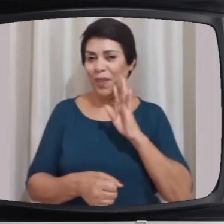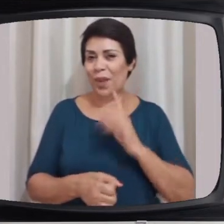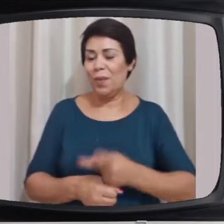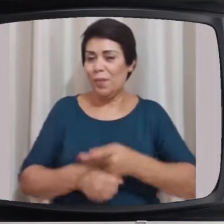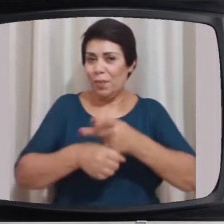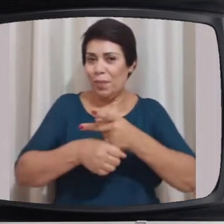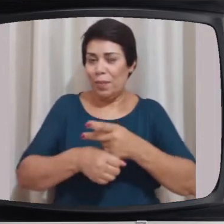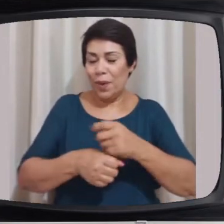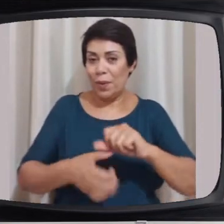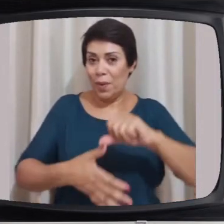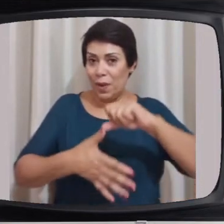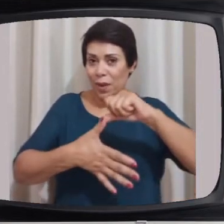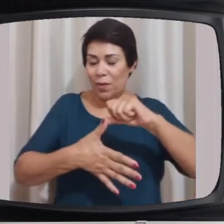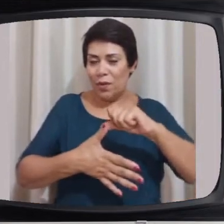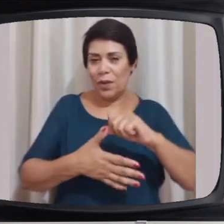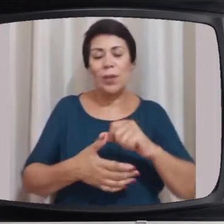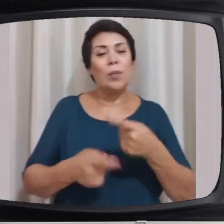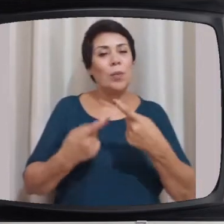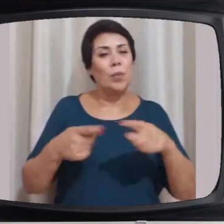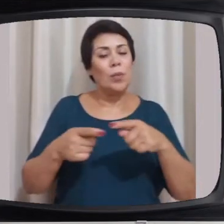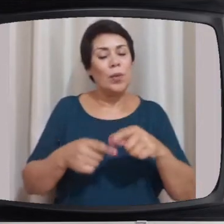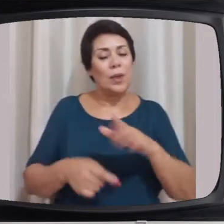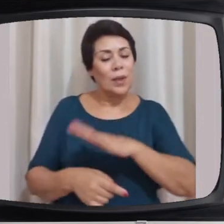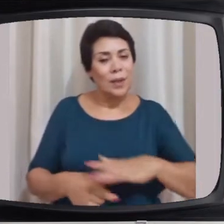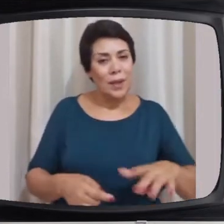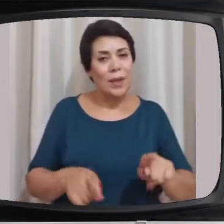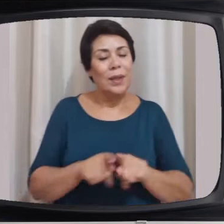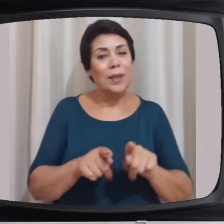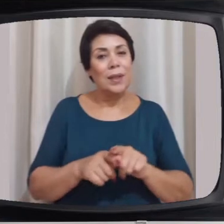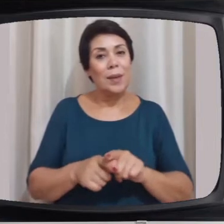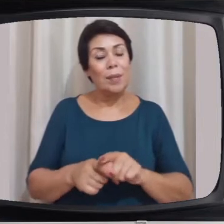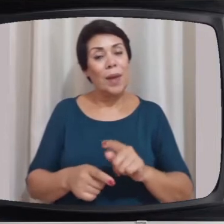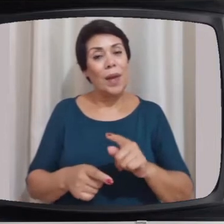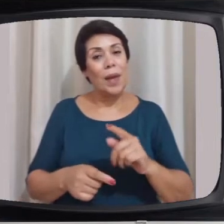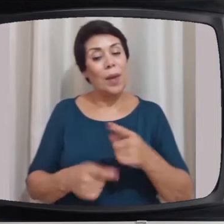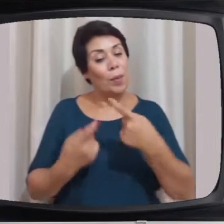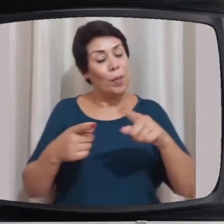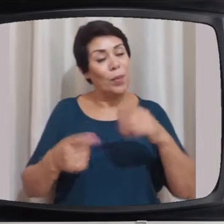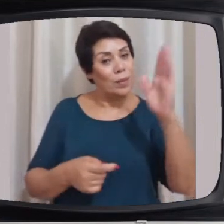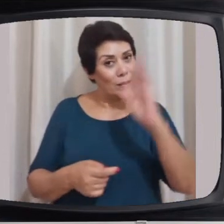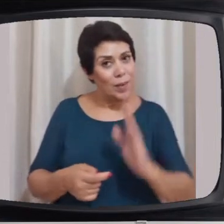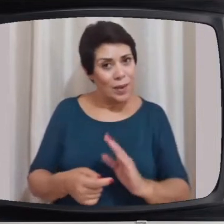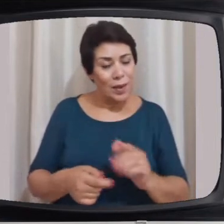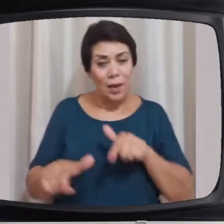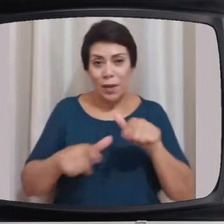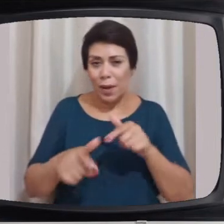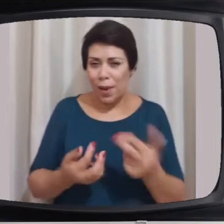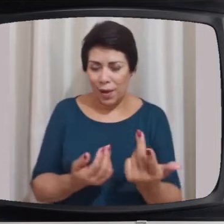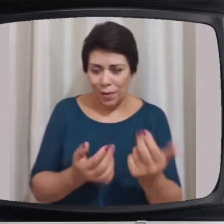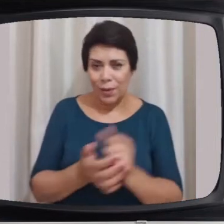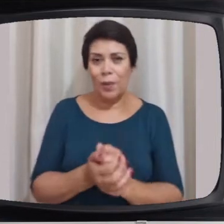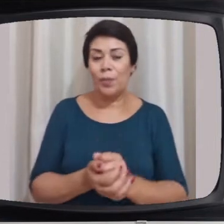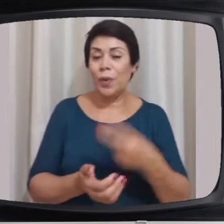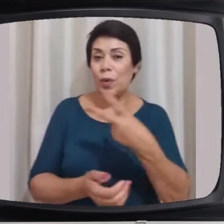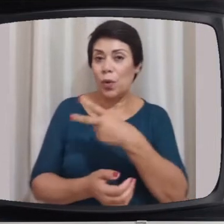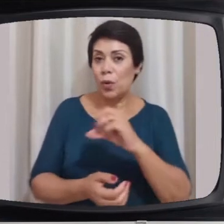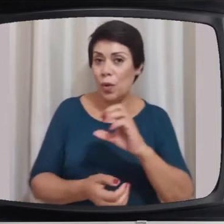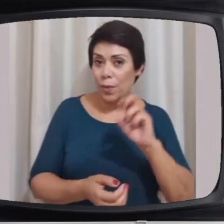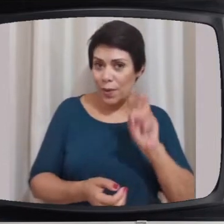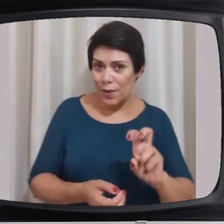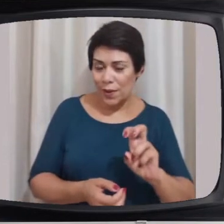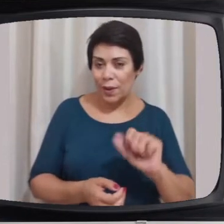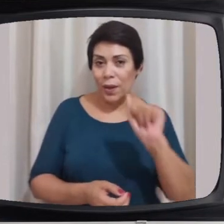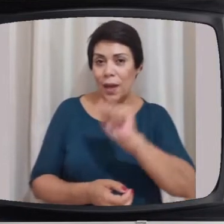Latino por melhor álbum infantil por música de brinquedo e prêmio da música brasileira também com o mesmo trabalho. Em 2005, a